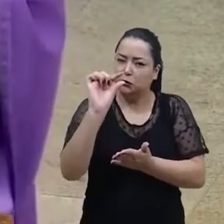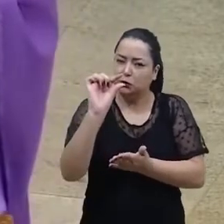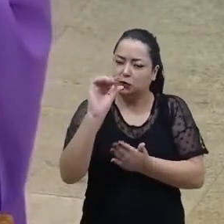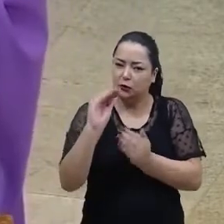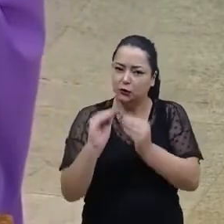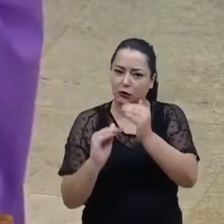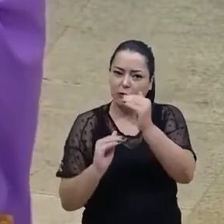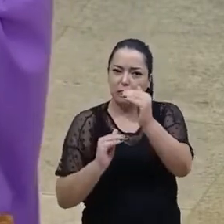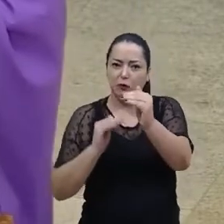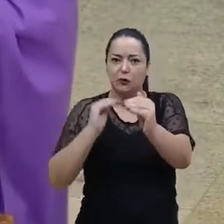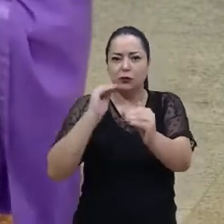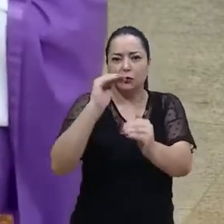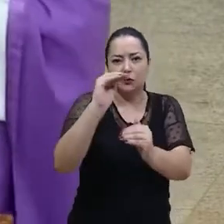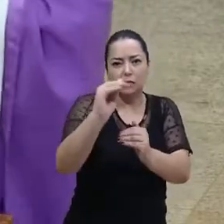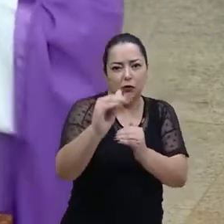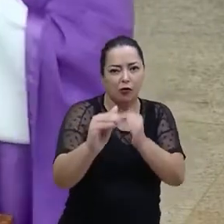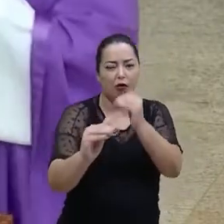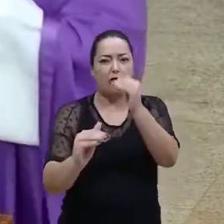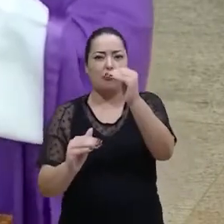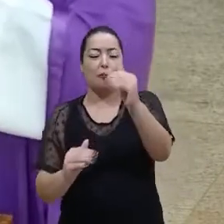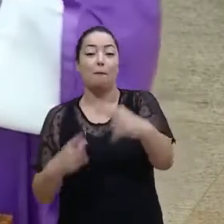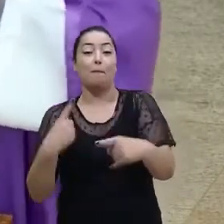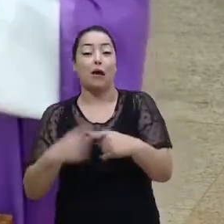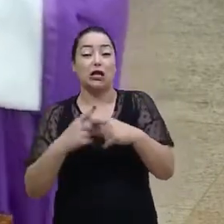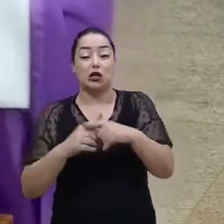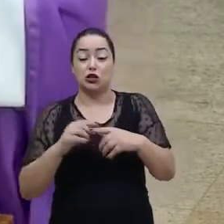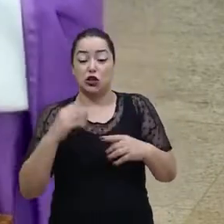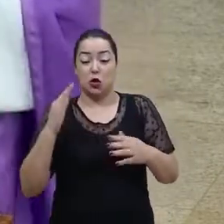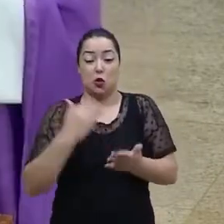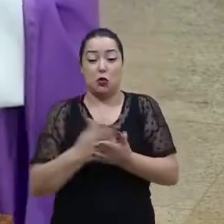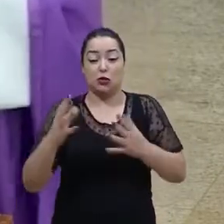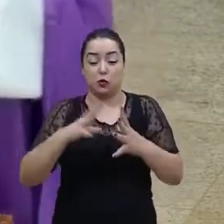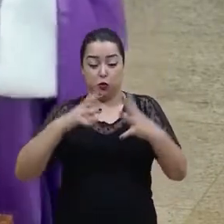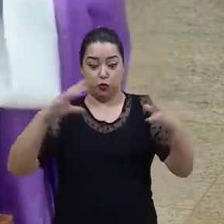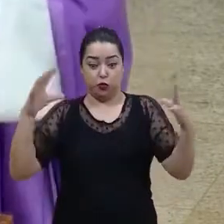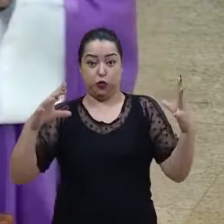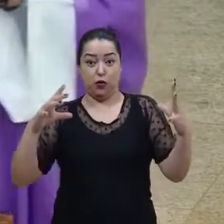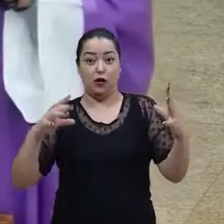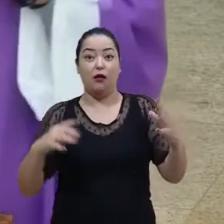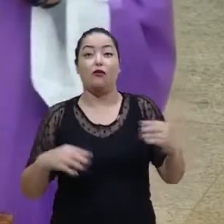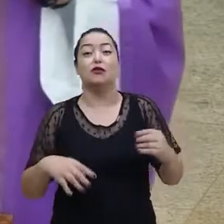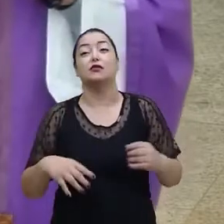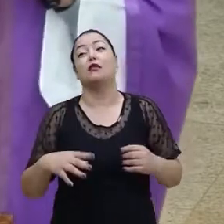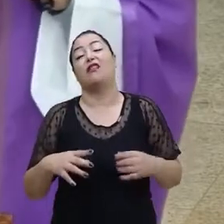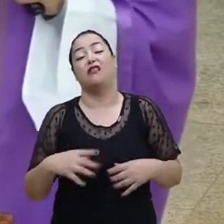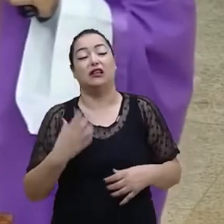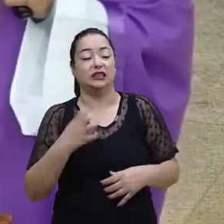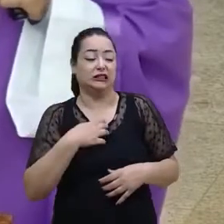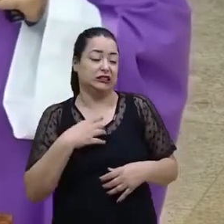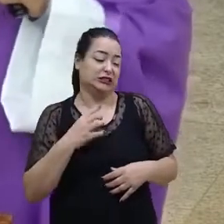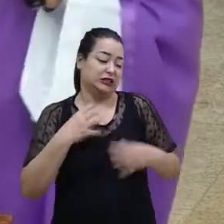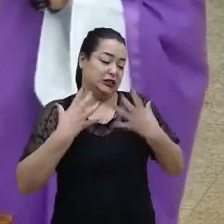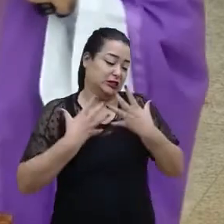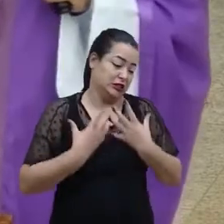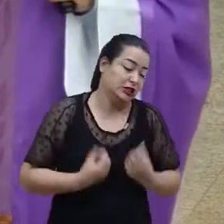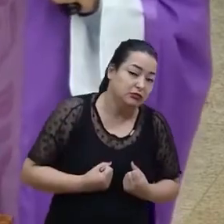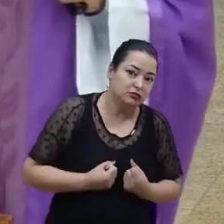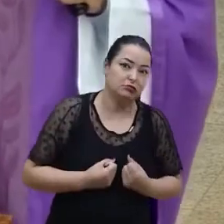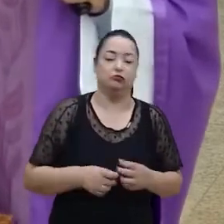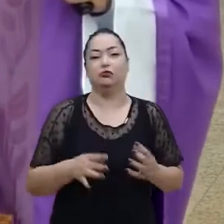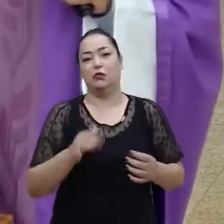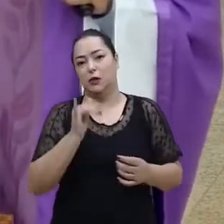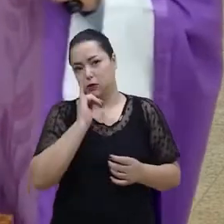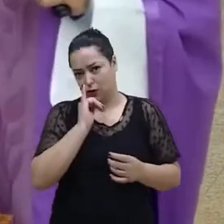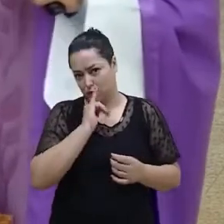porque aí você não dá conta você se fruta começa com Pai Nosso bem rezado 6 da manhã